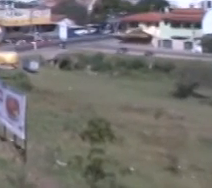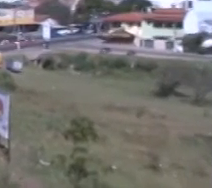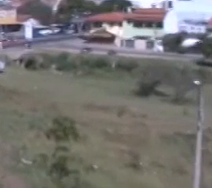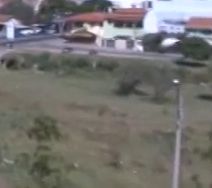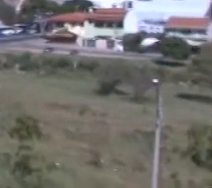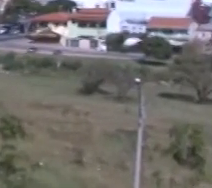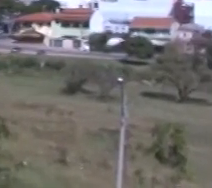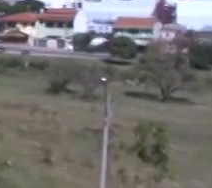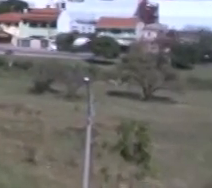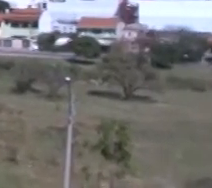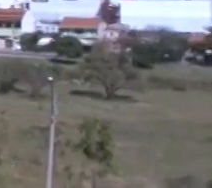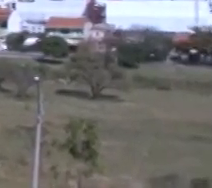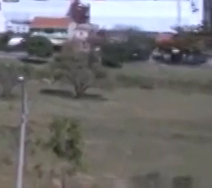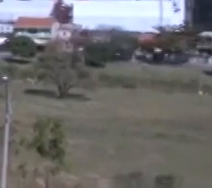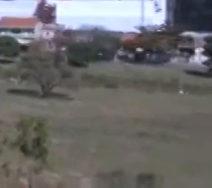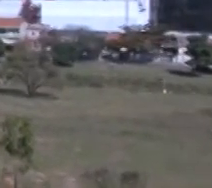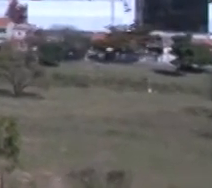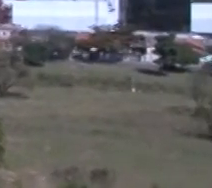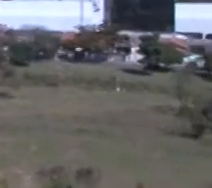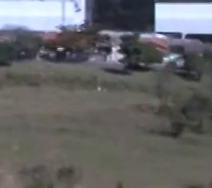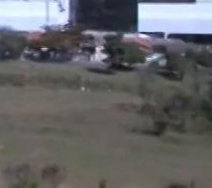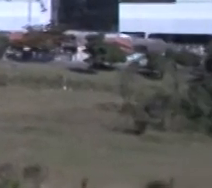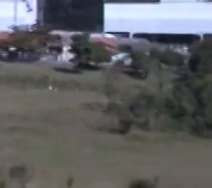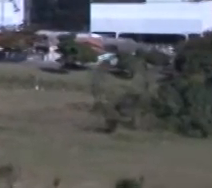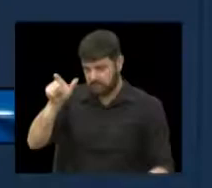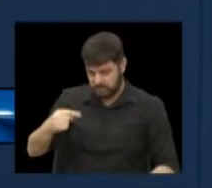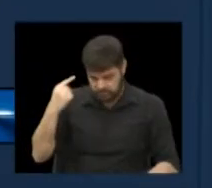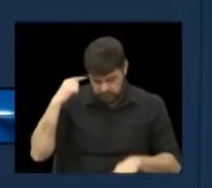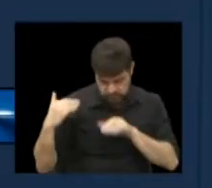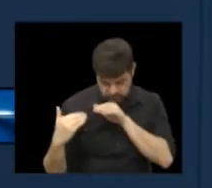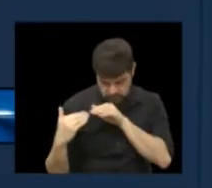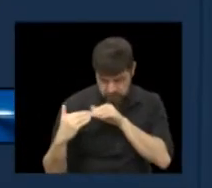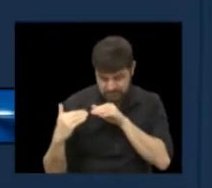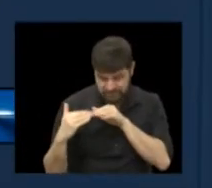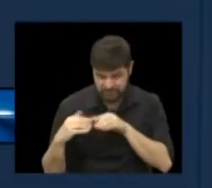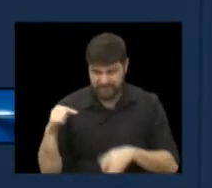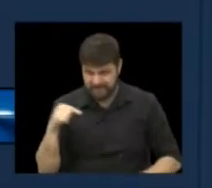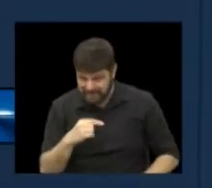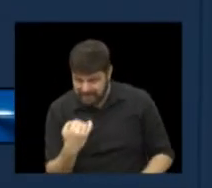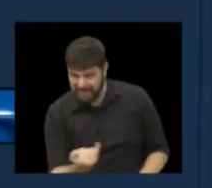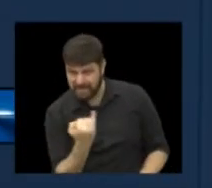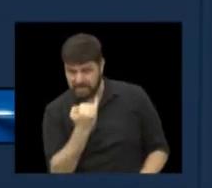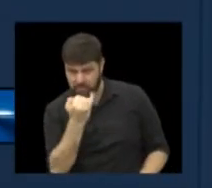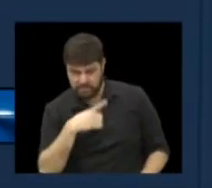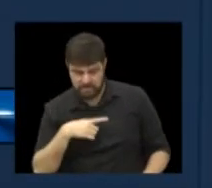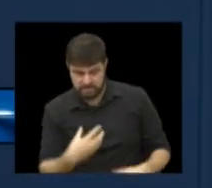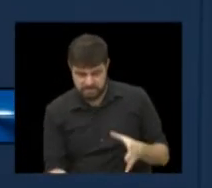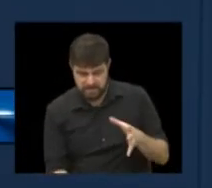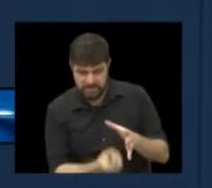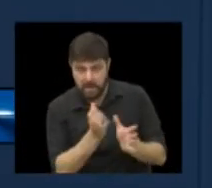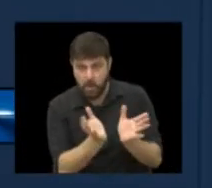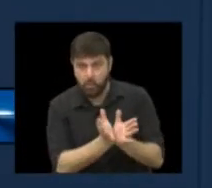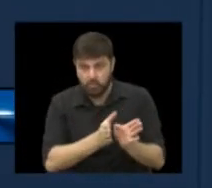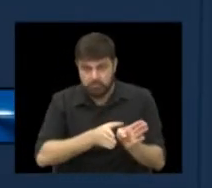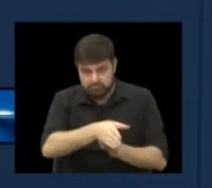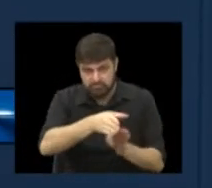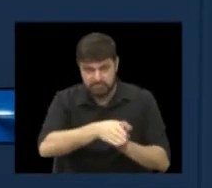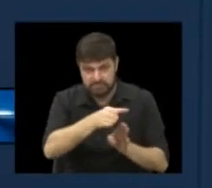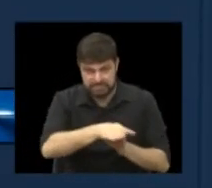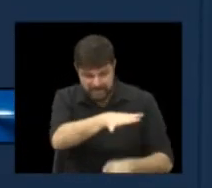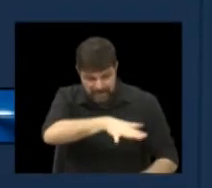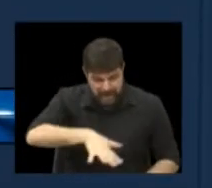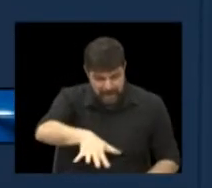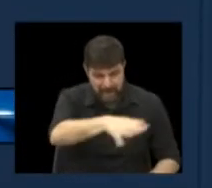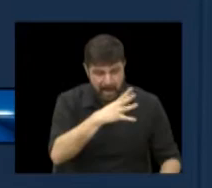com a população sobre as autoridades de segurança pública. É de extrema importância a criação de um CONSEG em uma região que concentra em torno